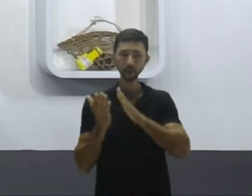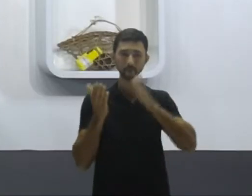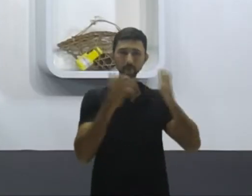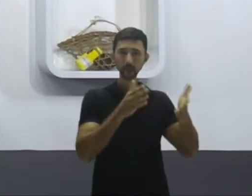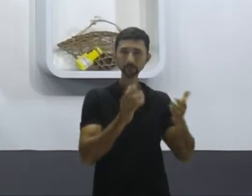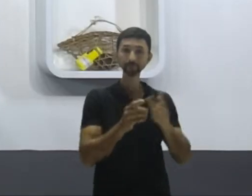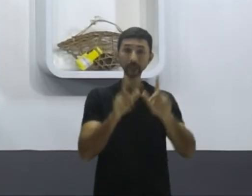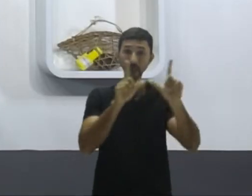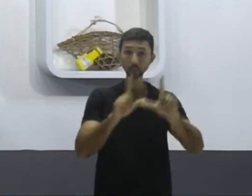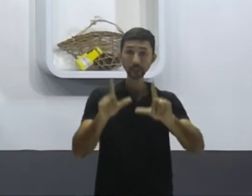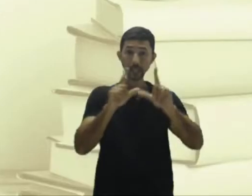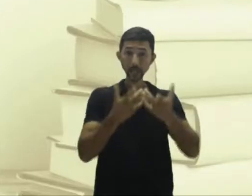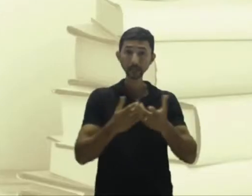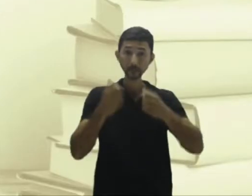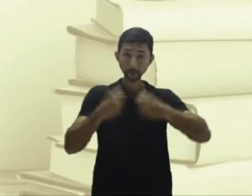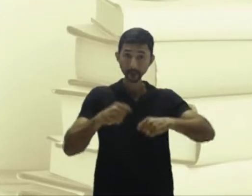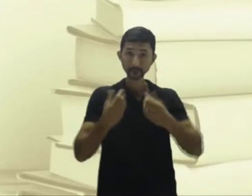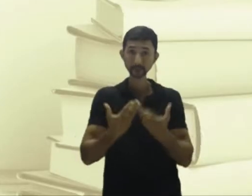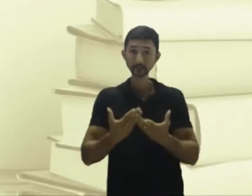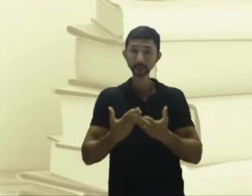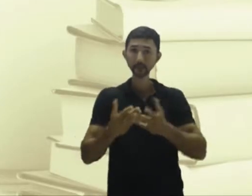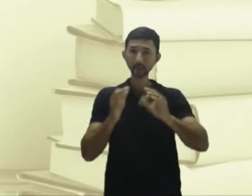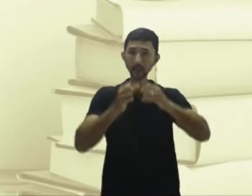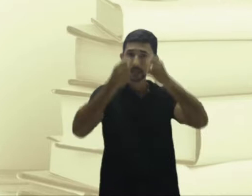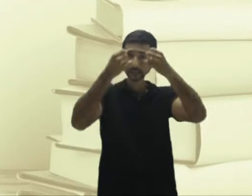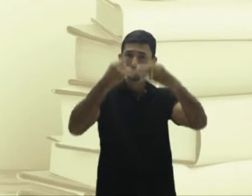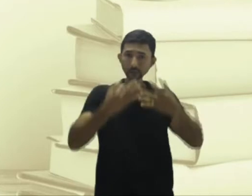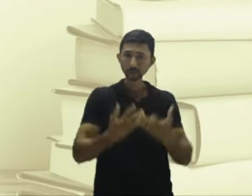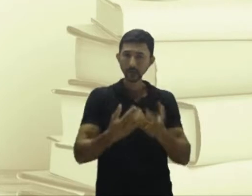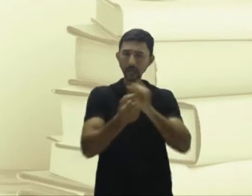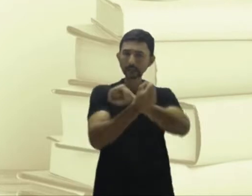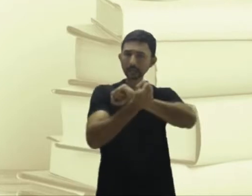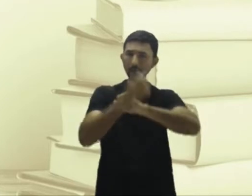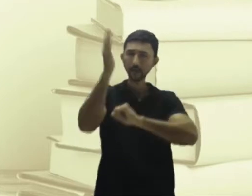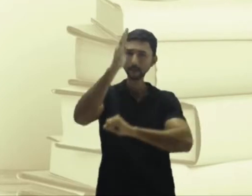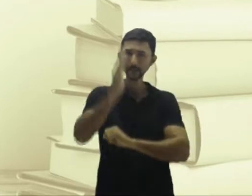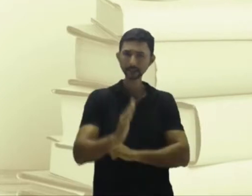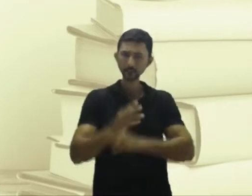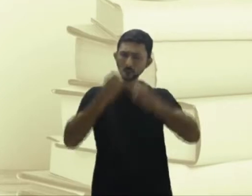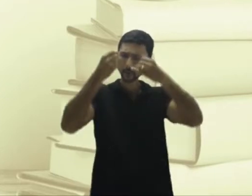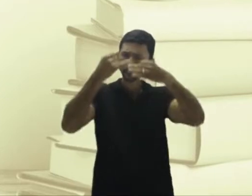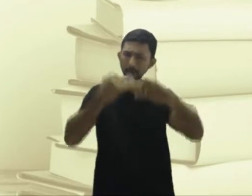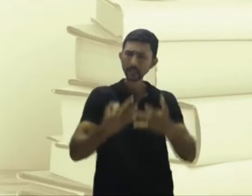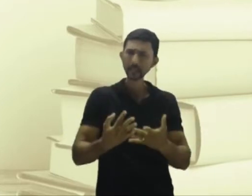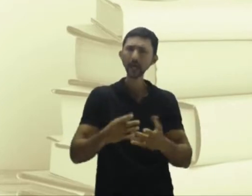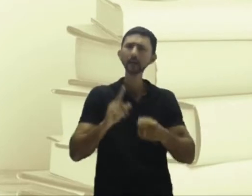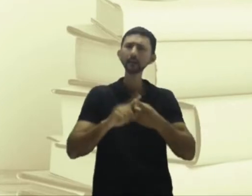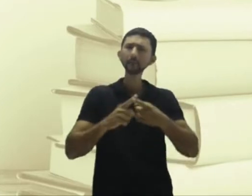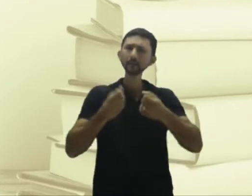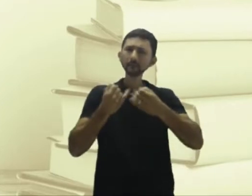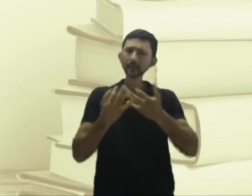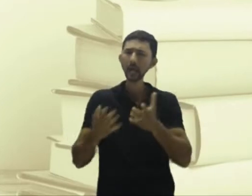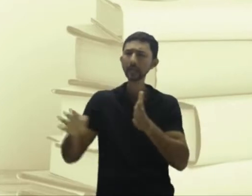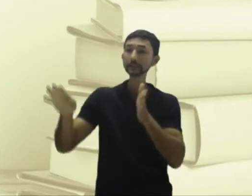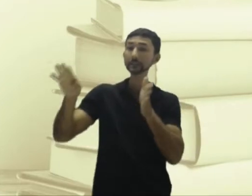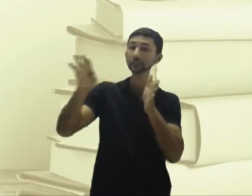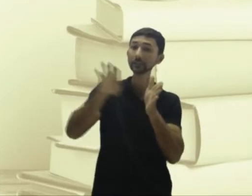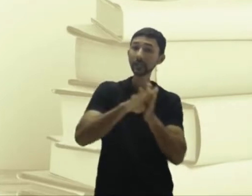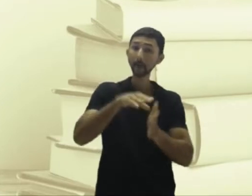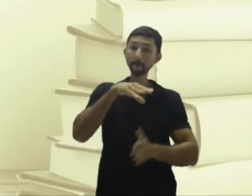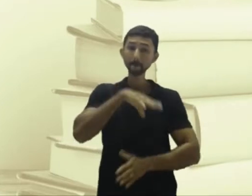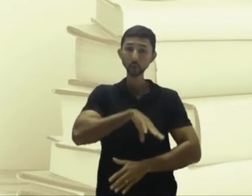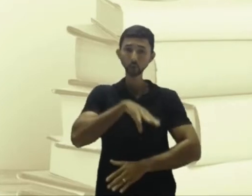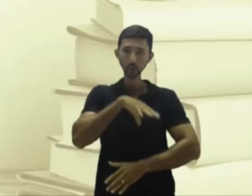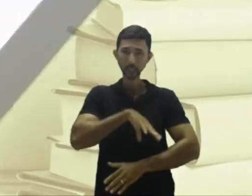para os slides, porque a gente precisa, para falar de escravidão aqui no Brasil, falar um pouquinho sobre a chegada dos